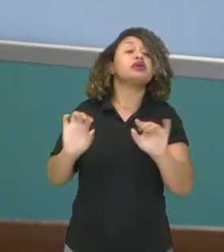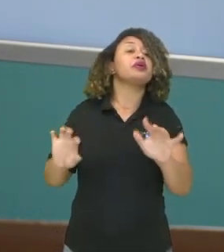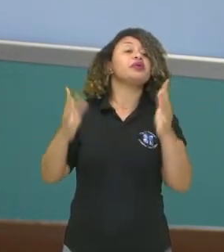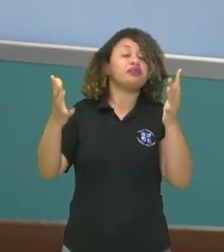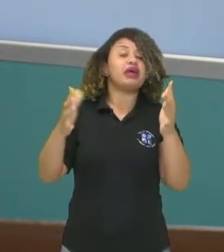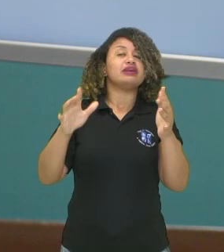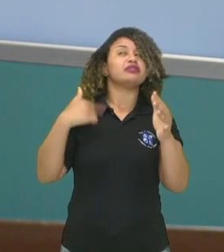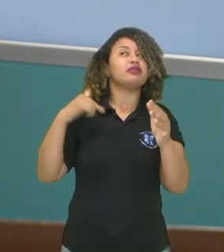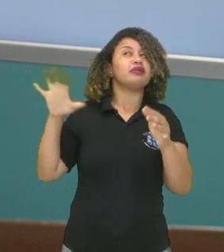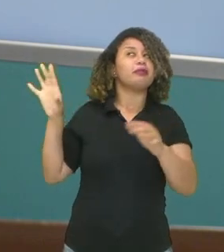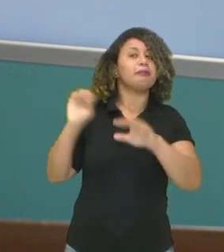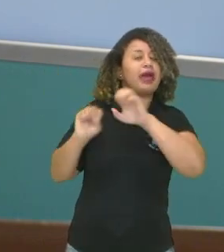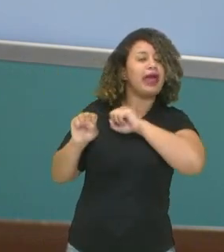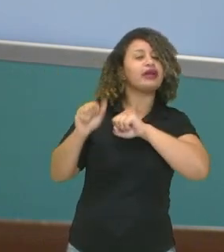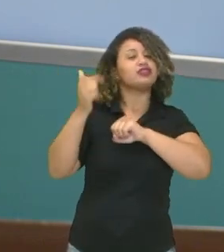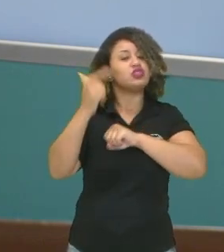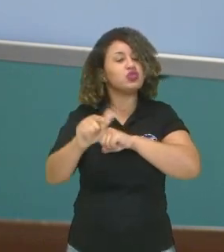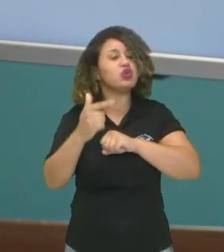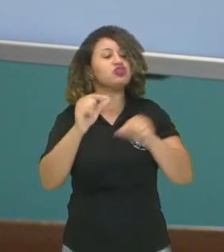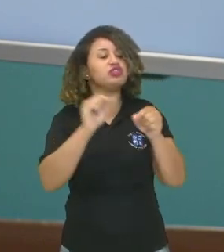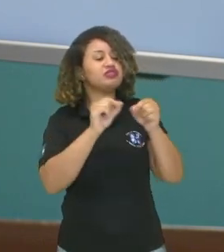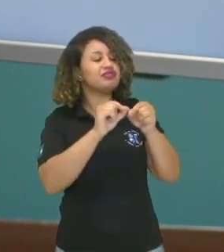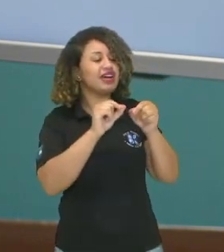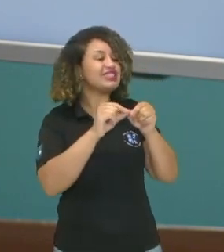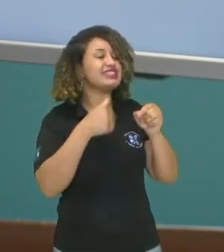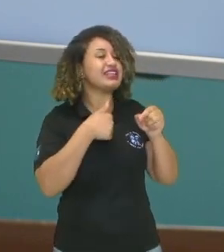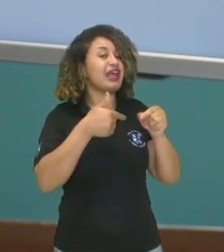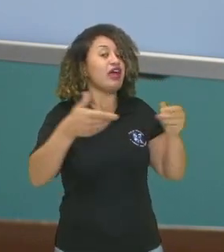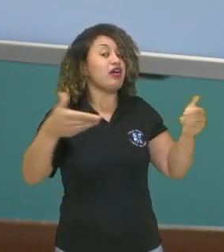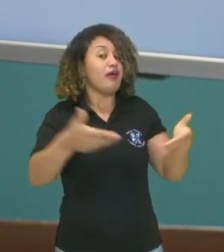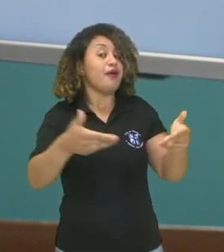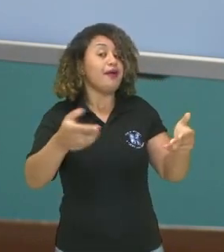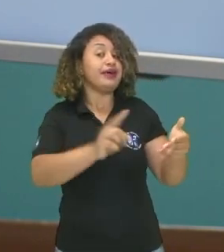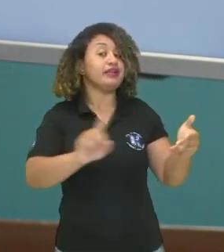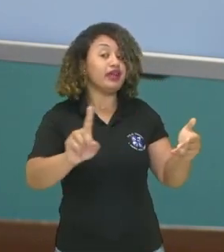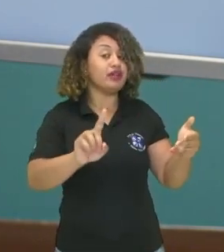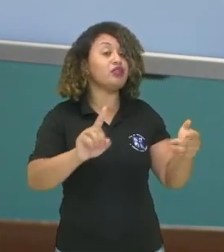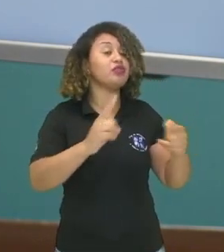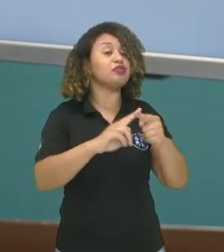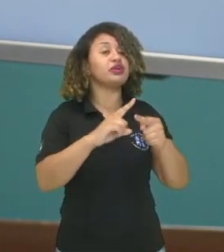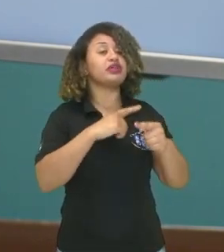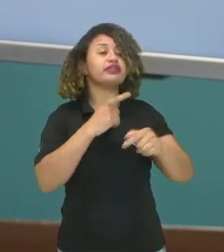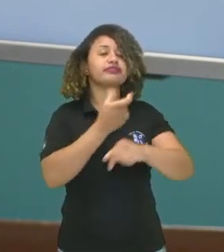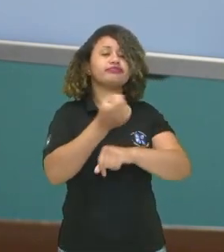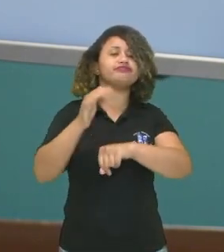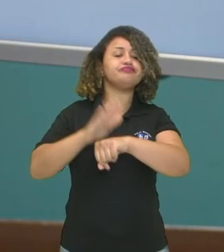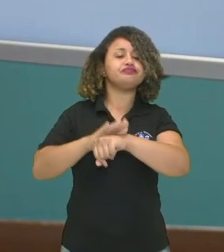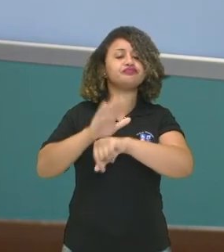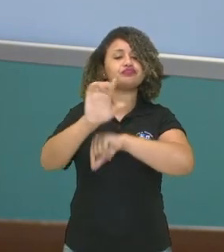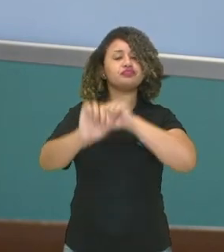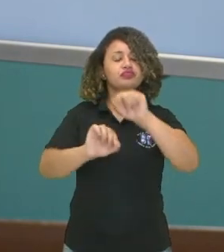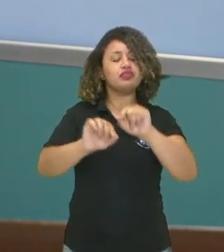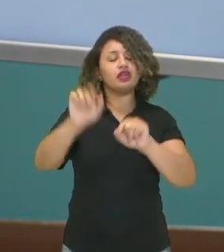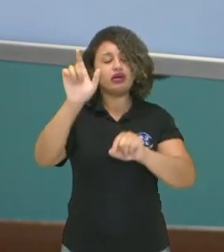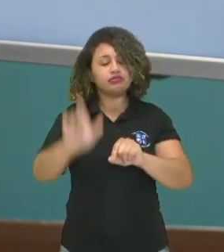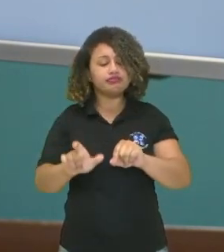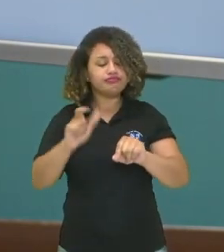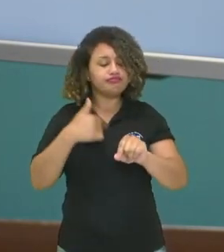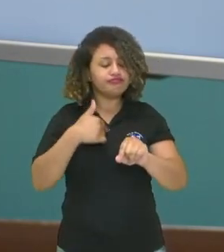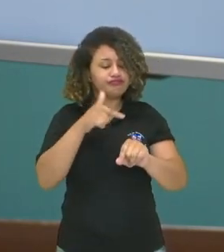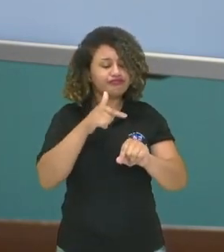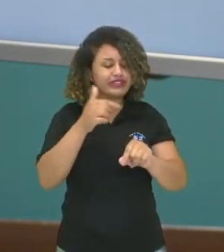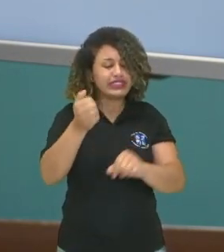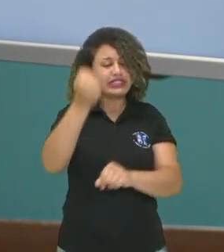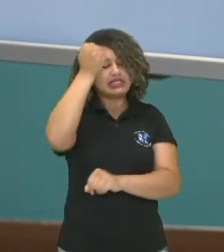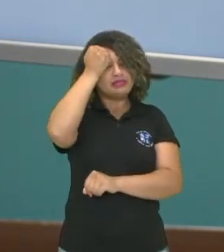são resgatadas e trazem uma desinformação, porque em certos momentos a pessoa já se arrependeu do que